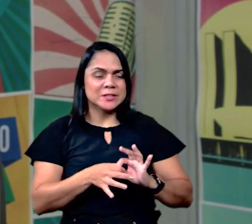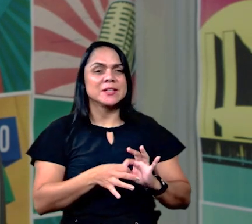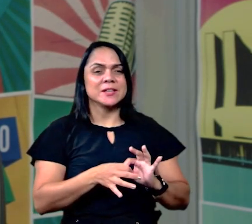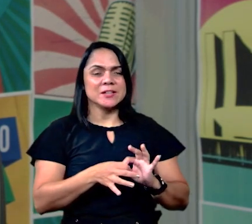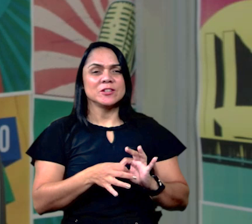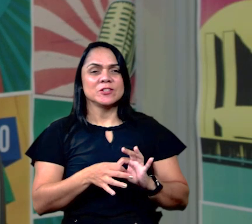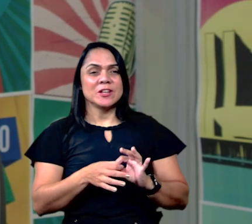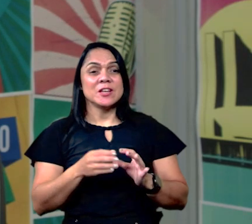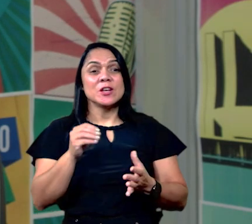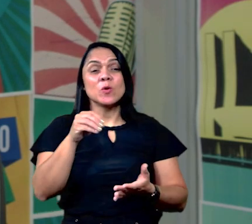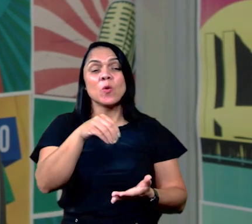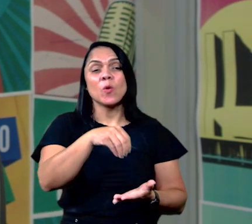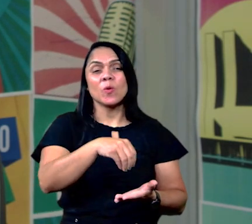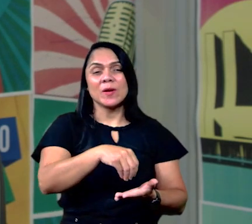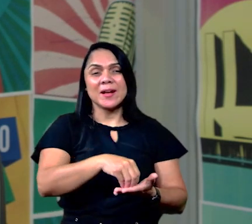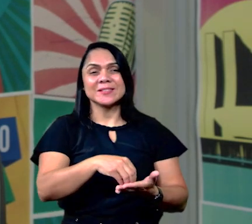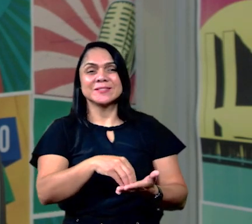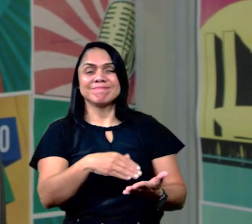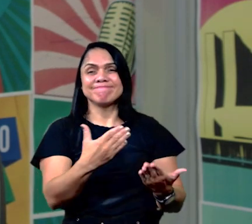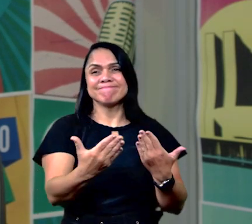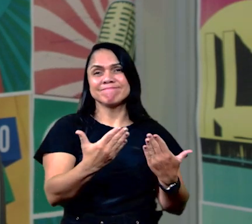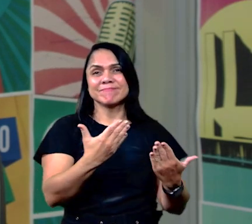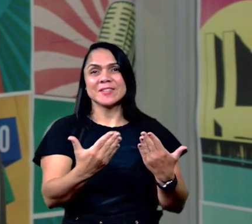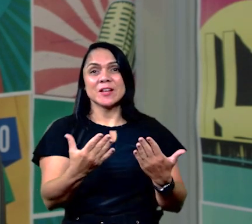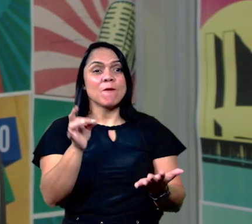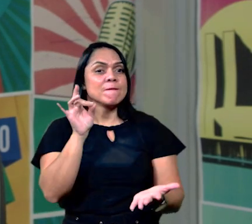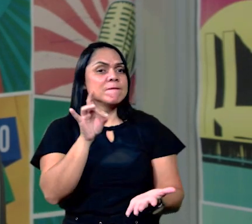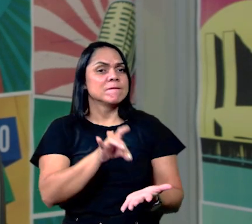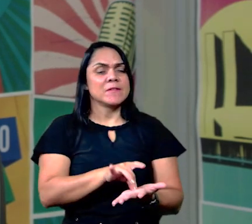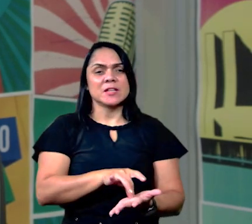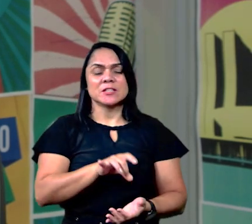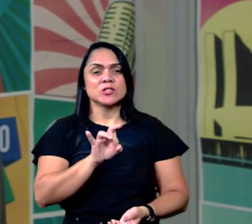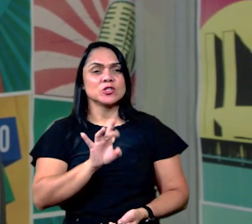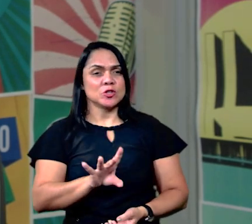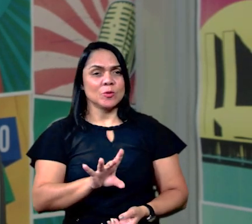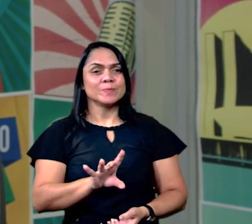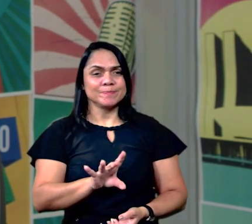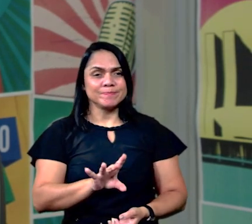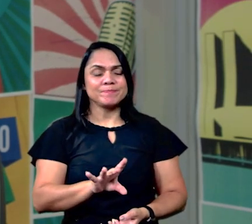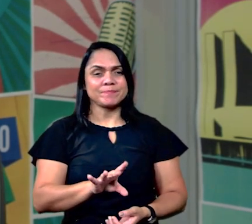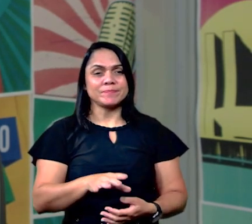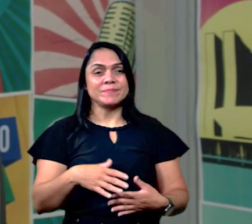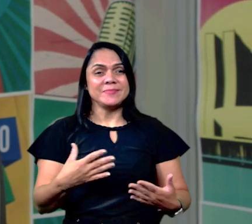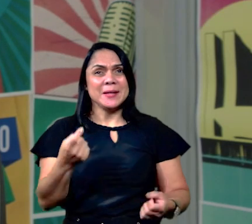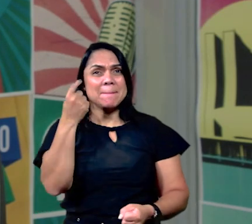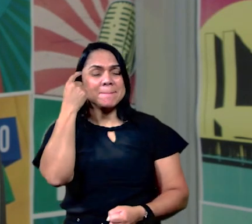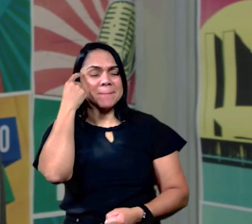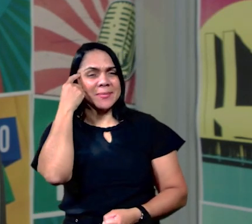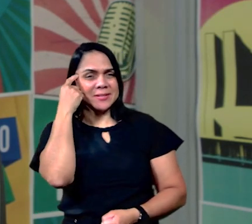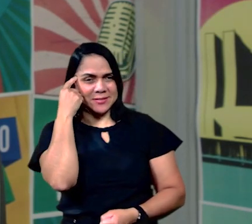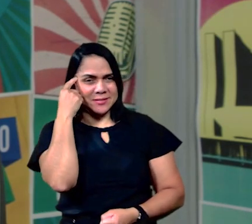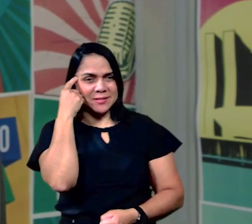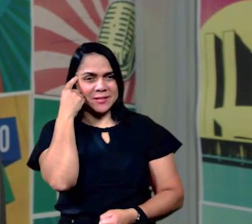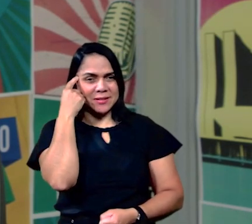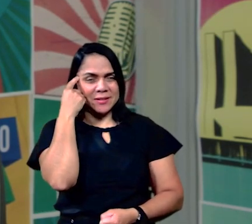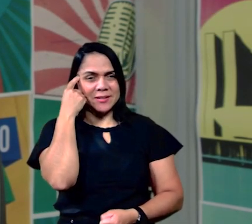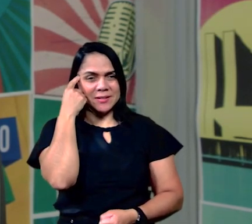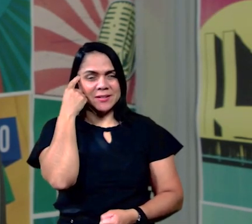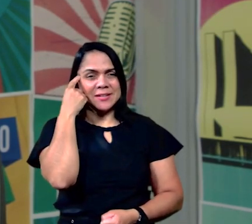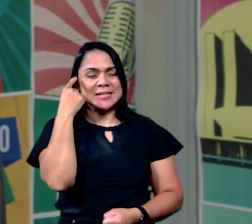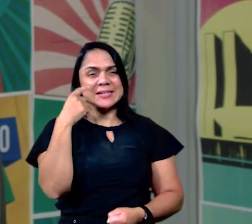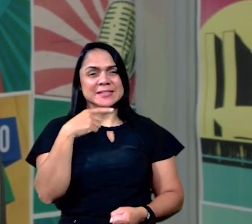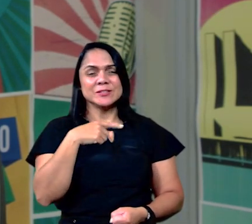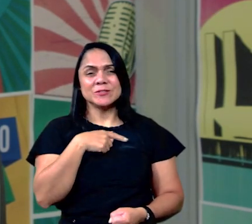colocadas nesse paradigma como se fosse legítimo falar em liberdade de expressão. Se a gente pensasse, não é, em